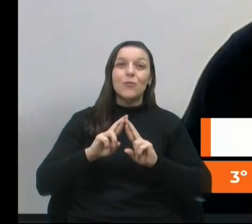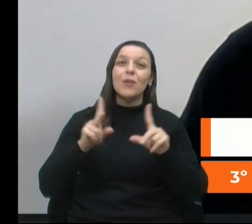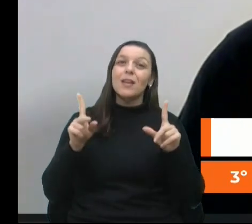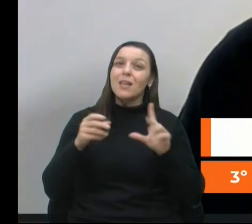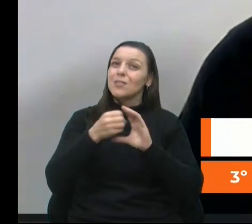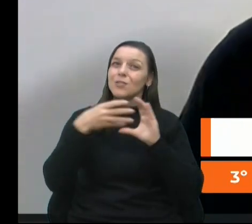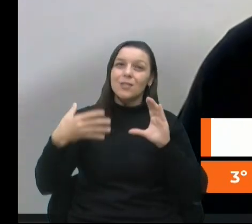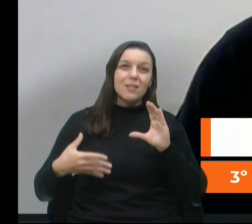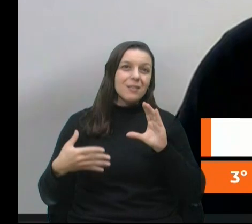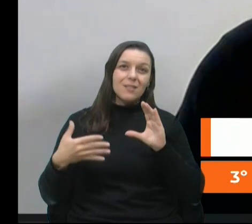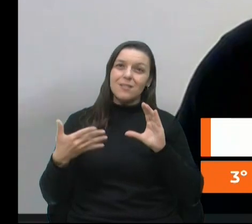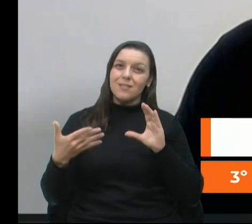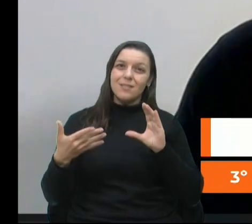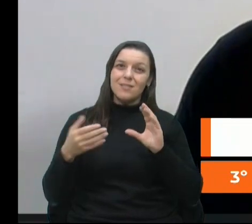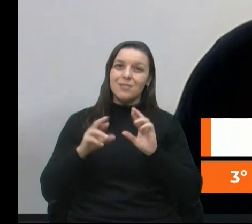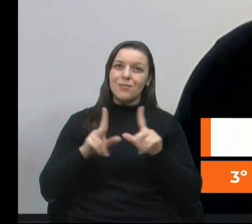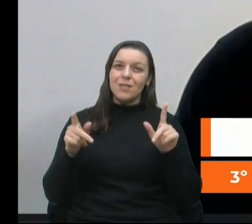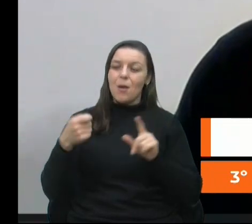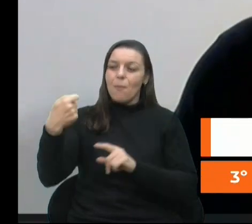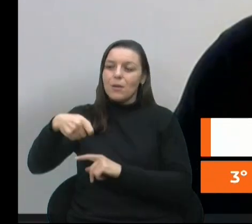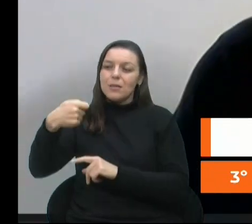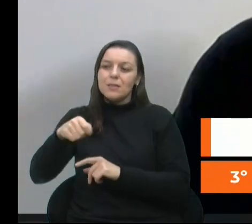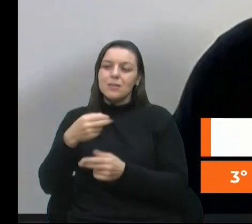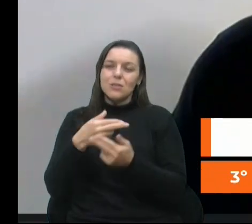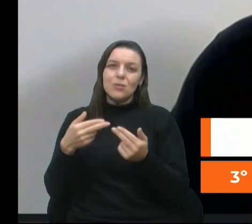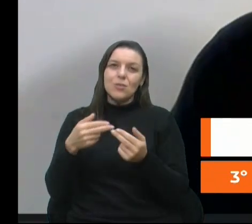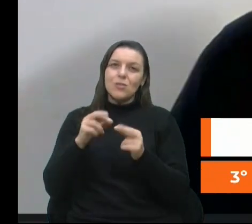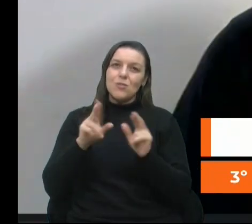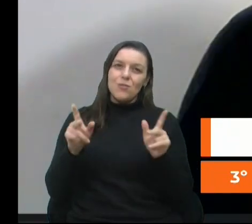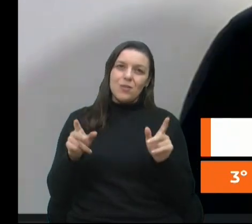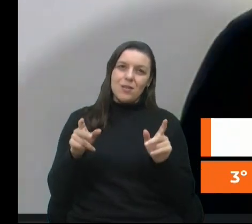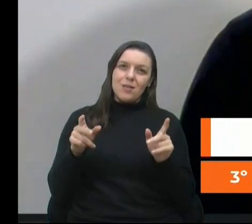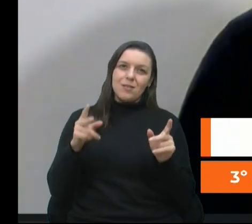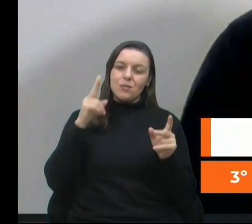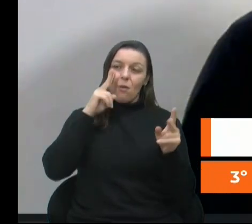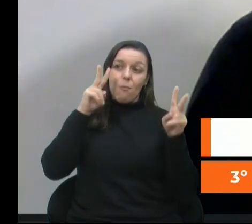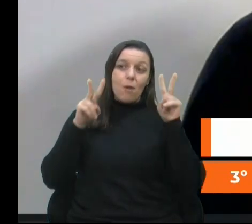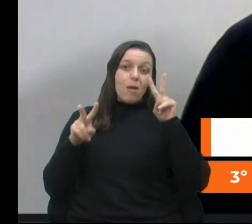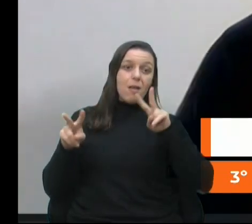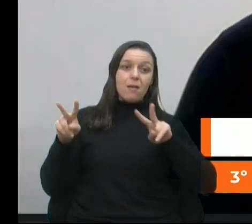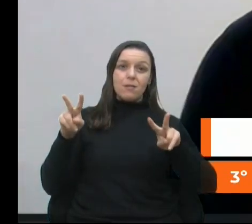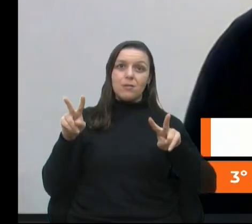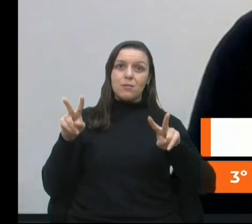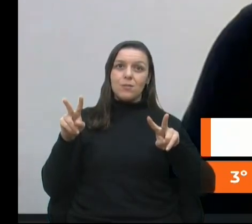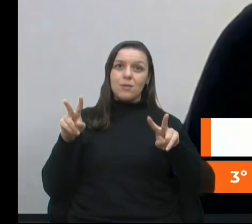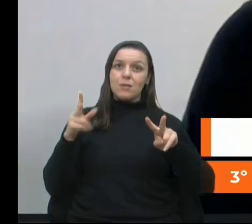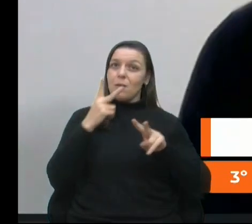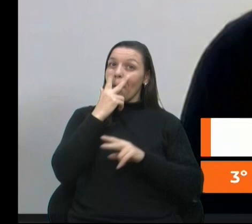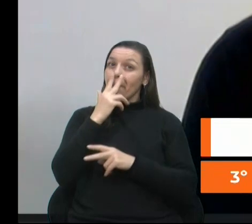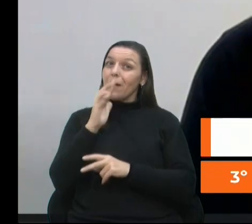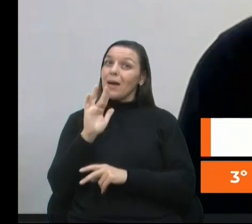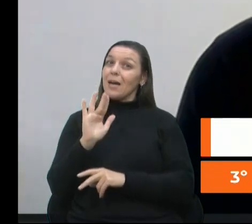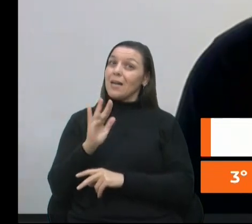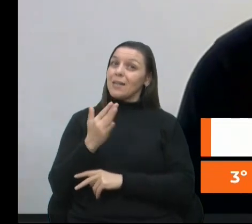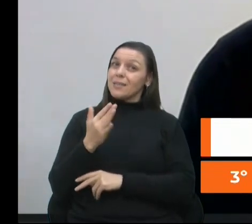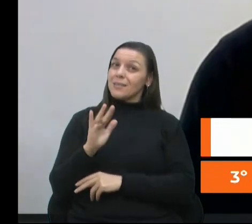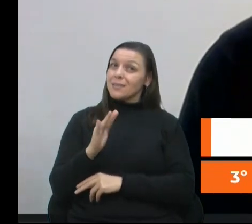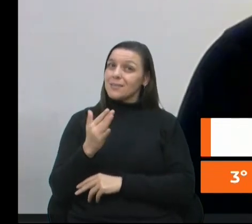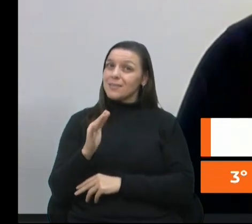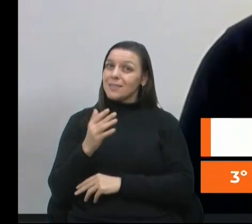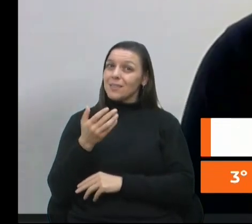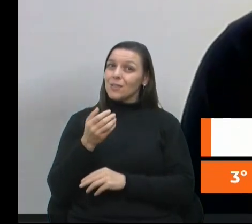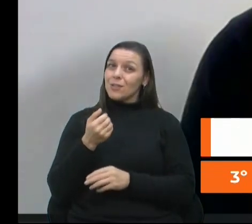características, cada um com as suas necessidades, aparentemente muito semelhantes, principalmente quando